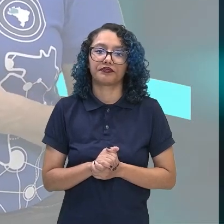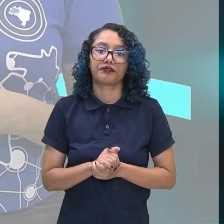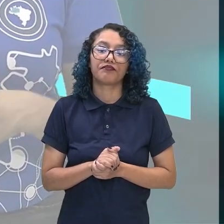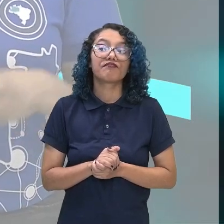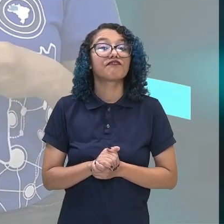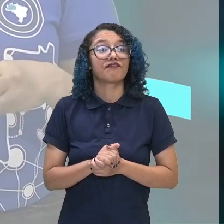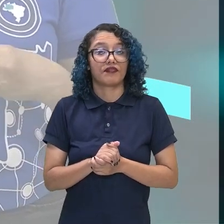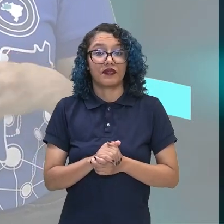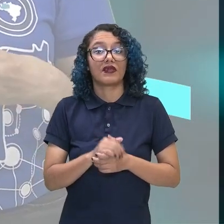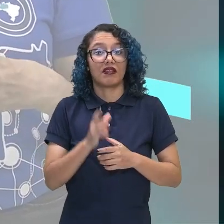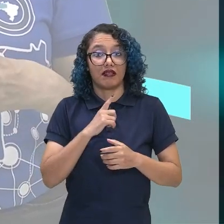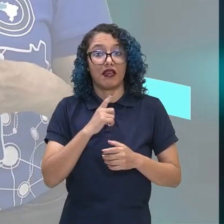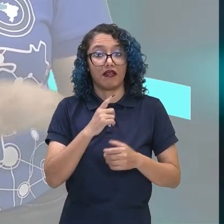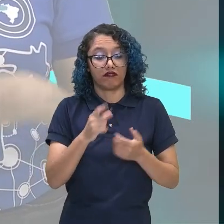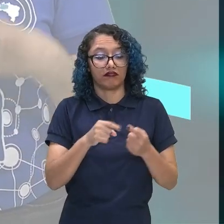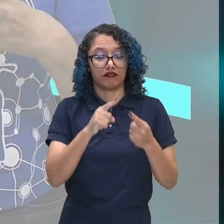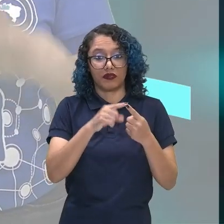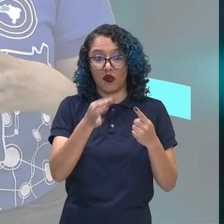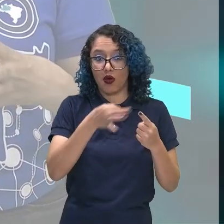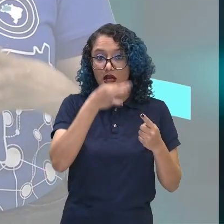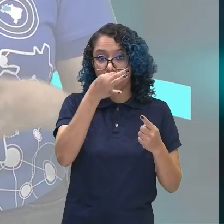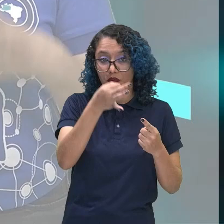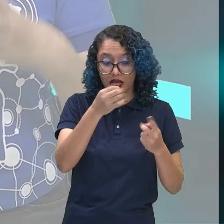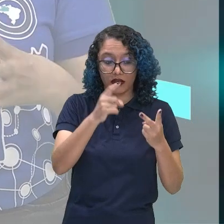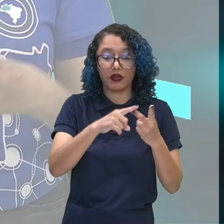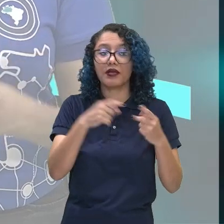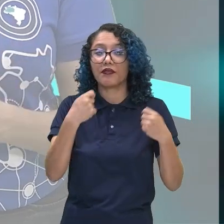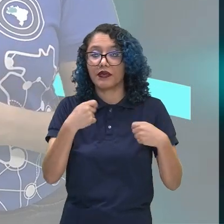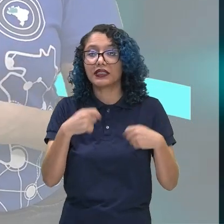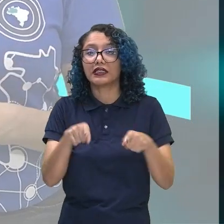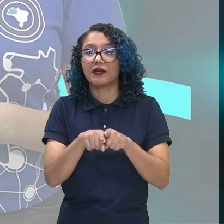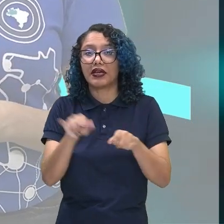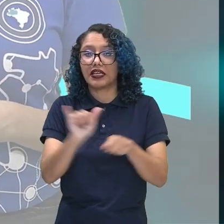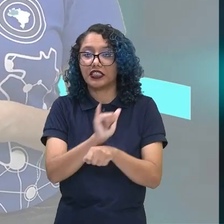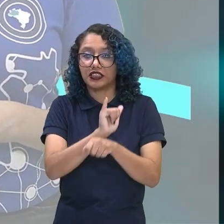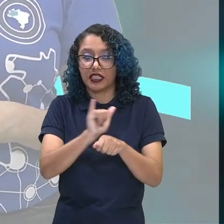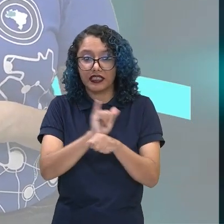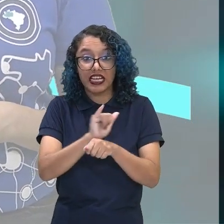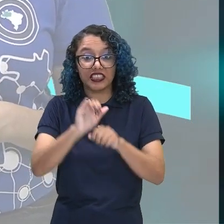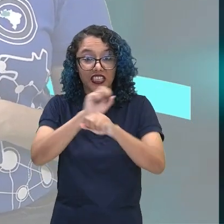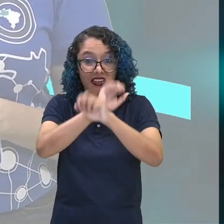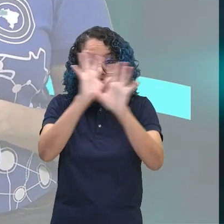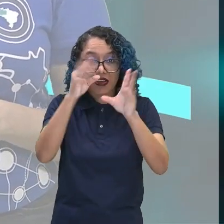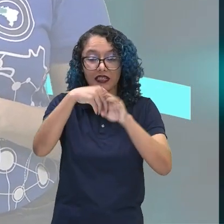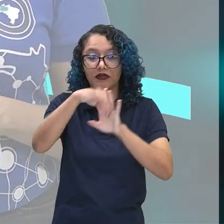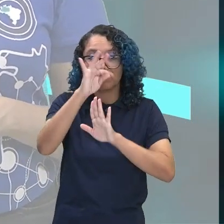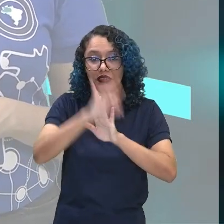argumentos, estratégias, né, bem claras e objetivas dentro do seu texto.